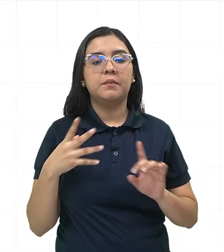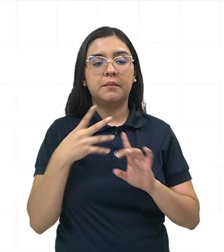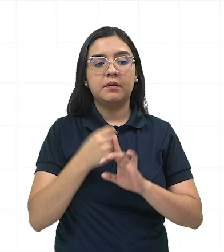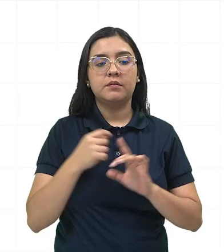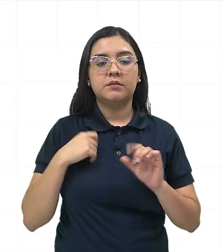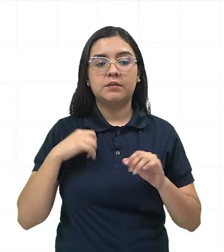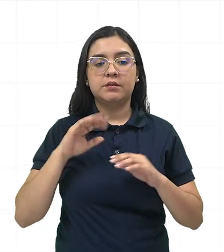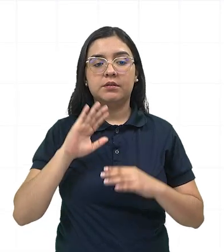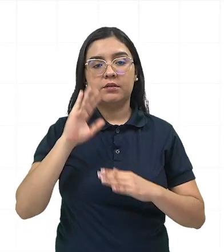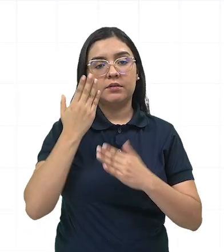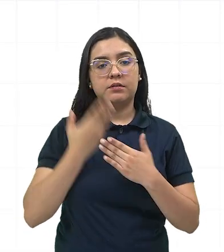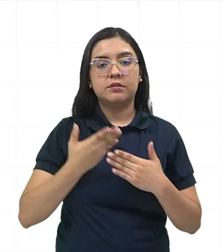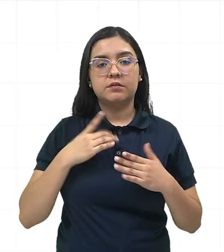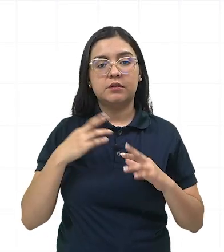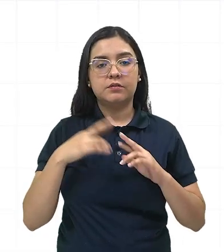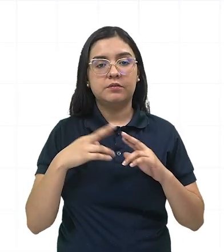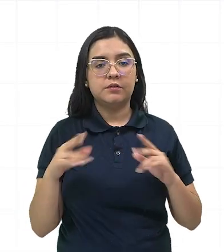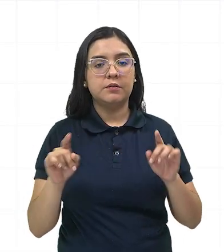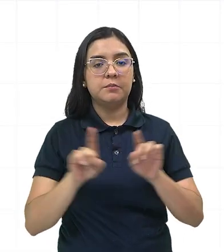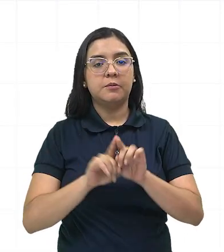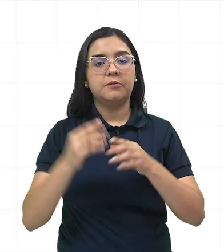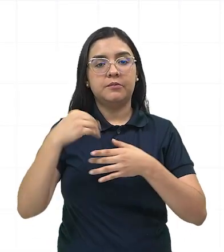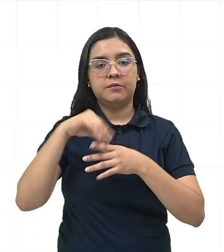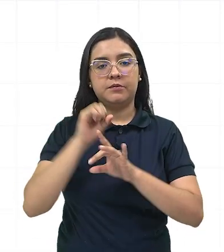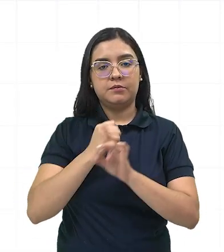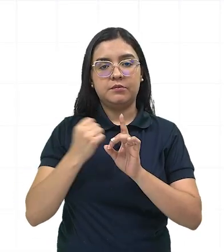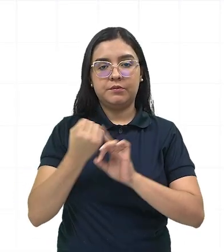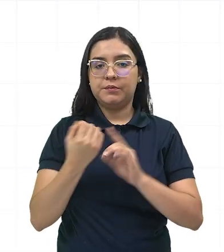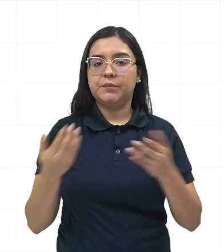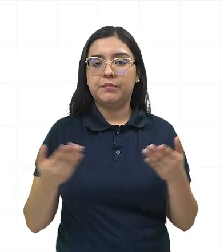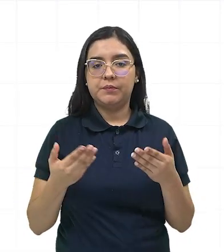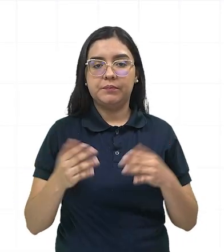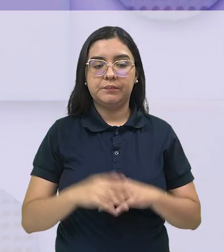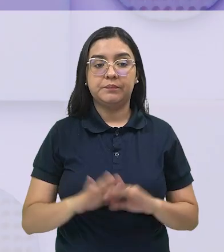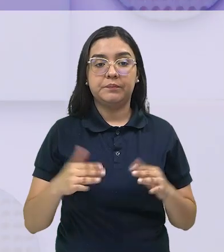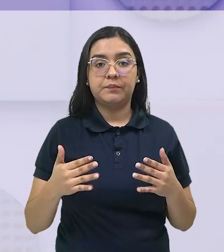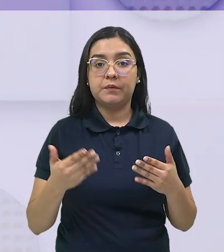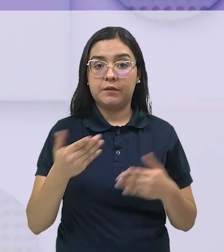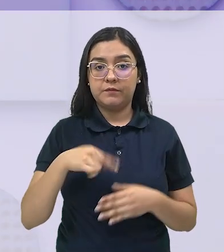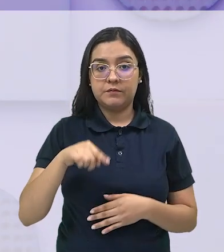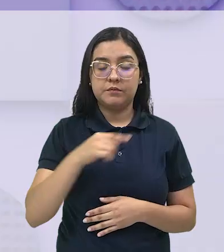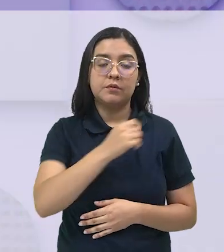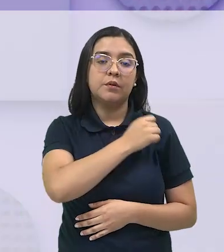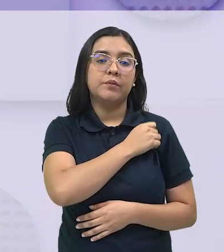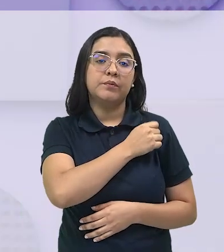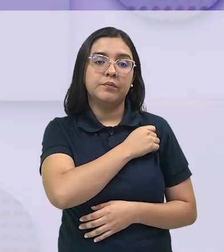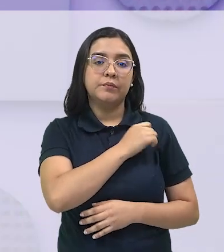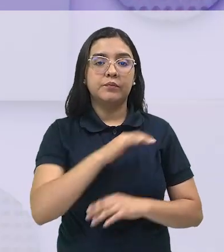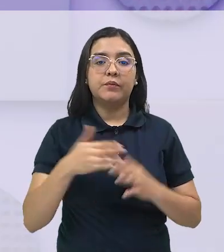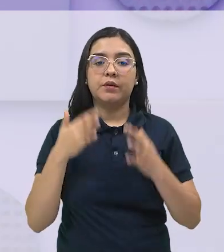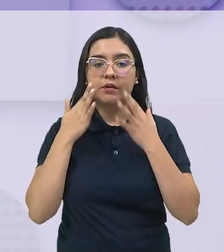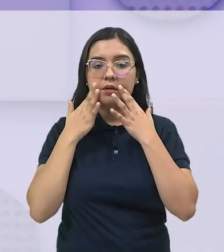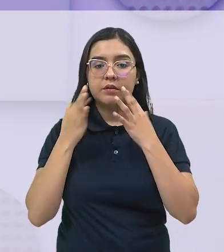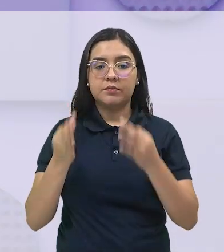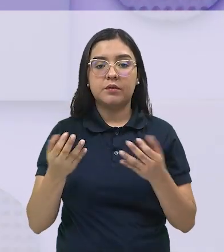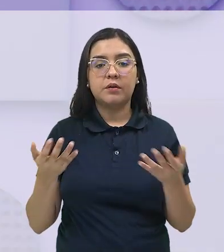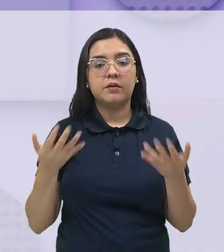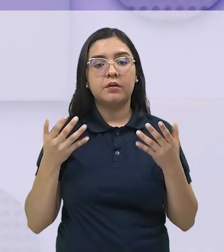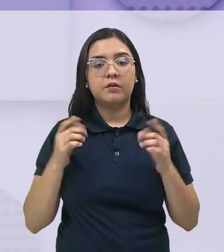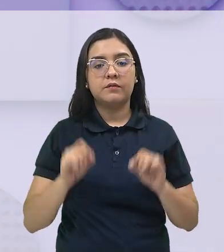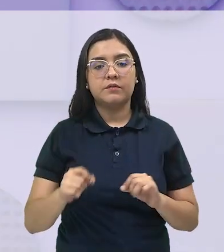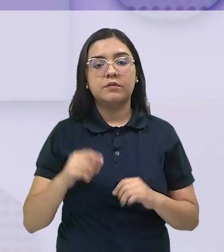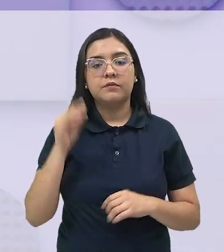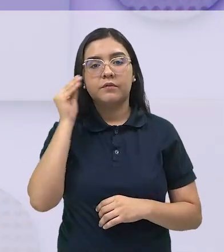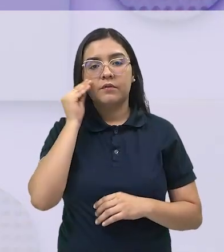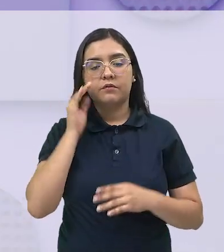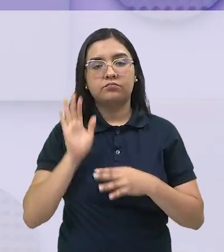dessas crenças religiosas na sociedade atual. Então, meu caro aluno, minha cara aluna, com muita atenção, gostaria que você desse